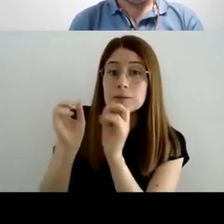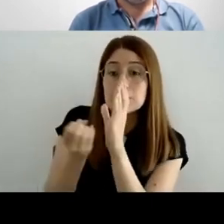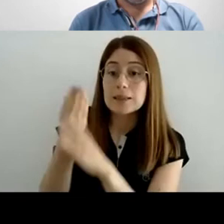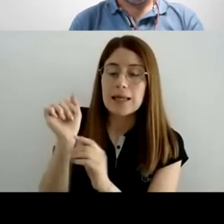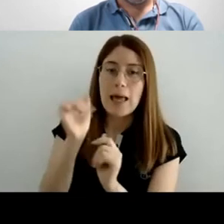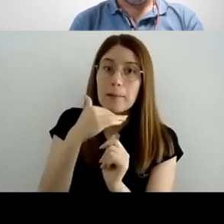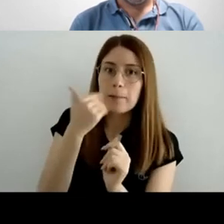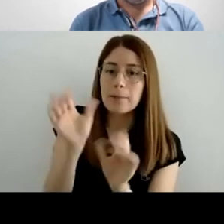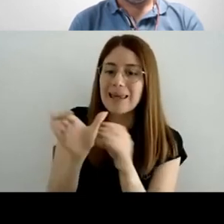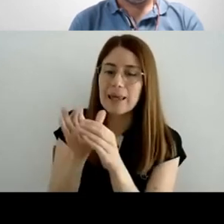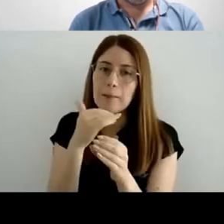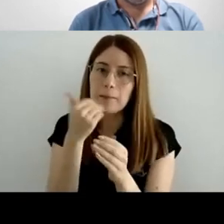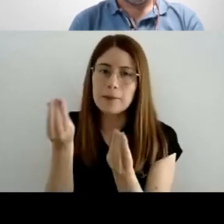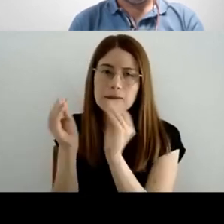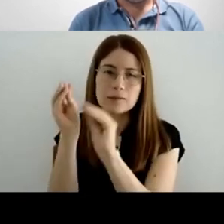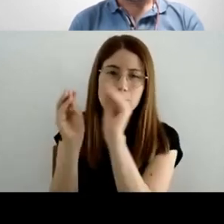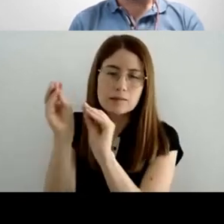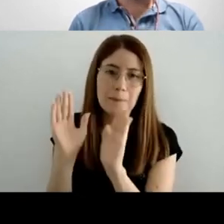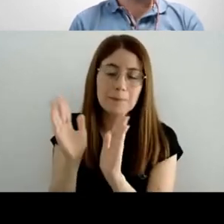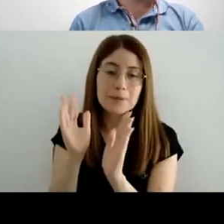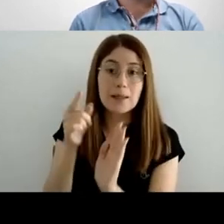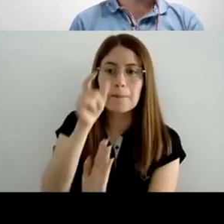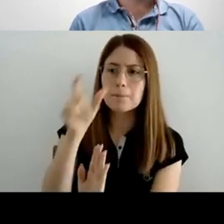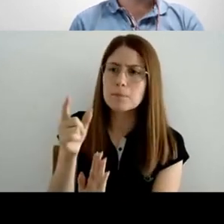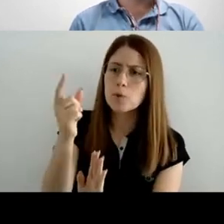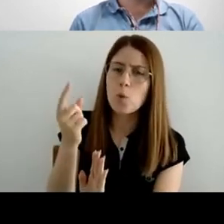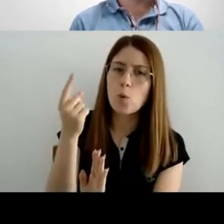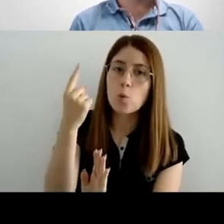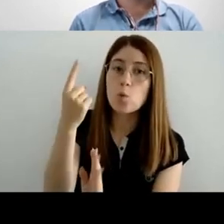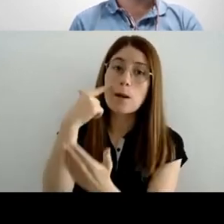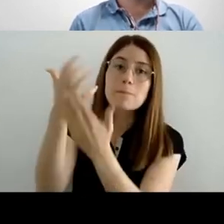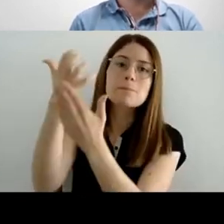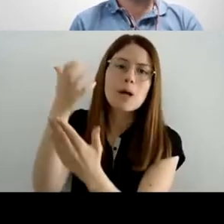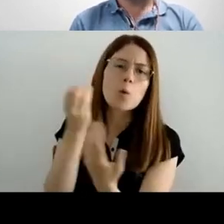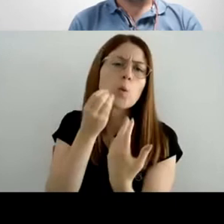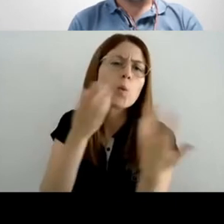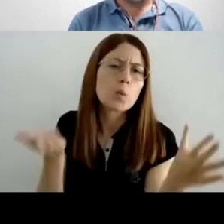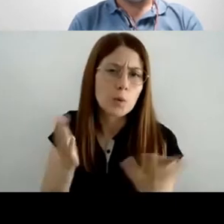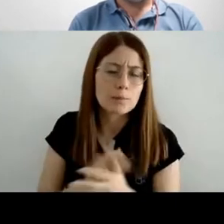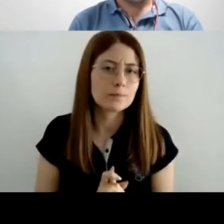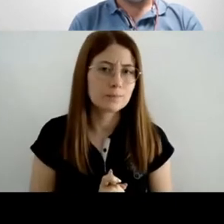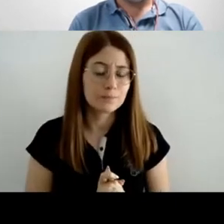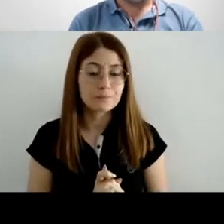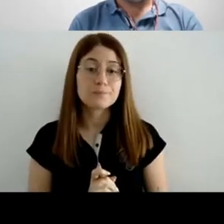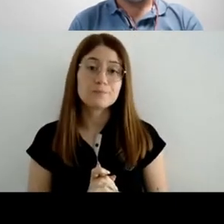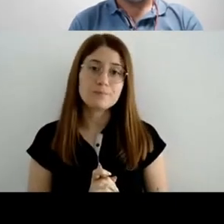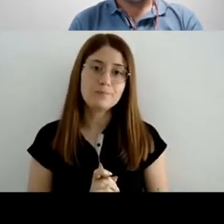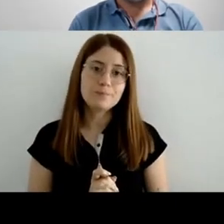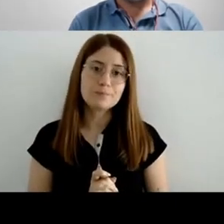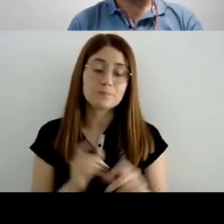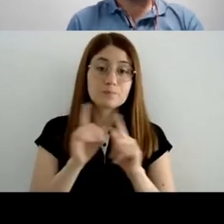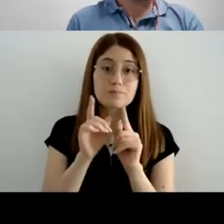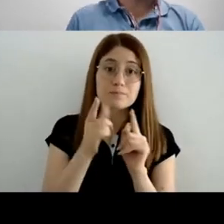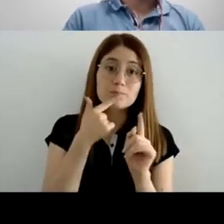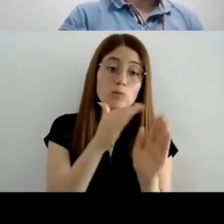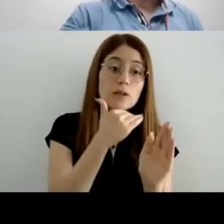equipa, apesar de haver essa figura mais preponderante, se quiser. Sim, eu acho Ou seja, como é que assim, se equilibra o talento